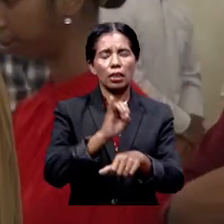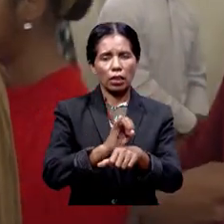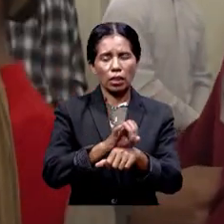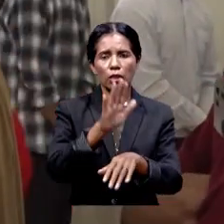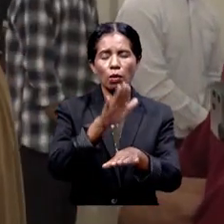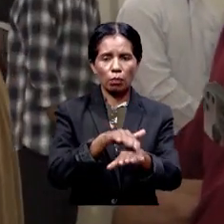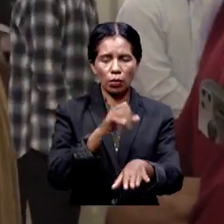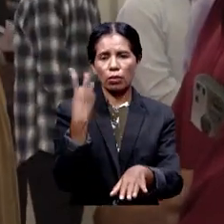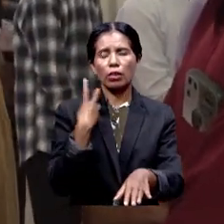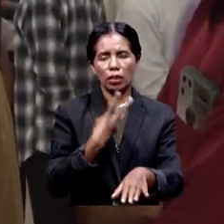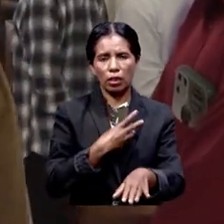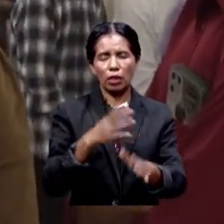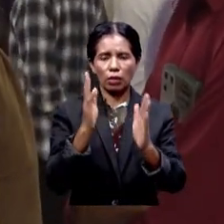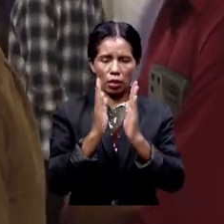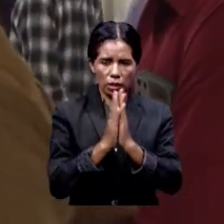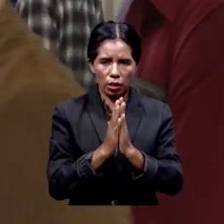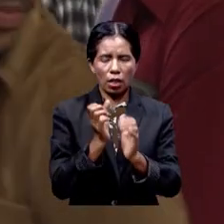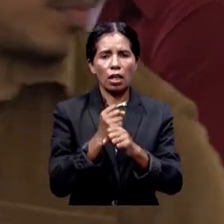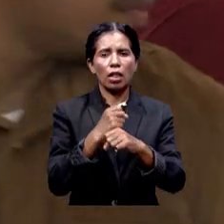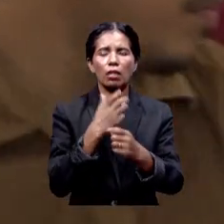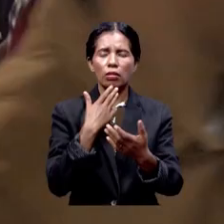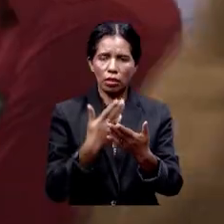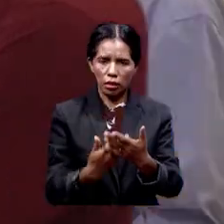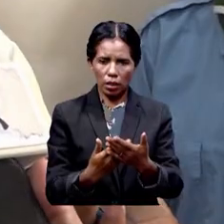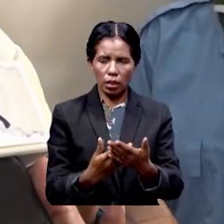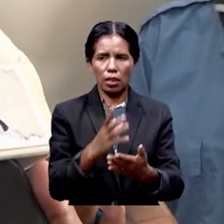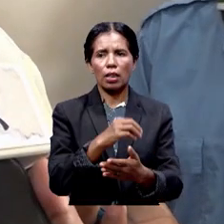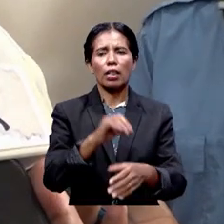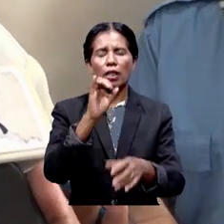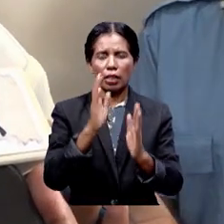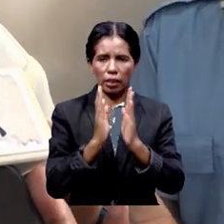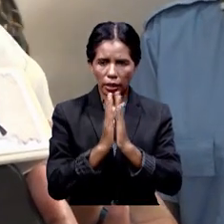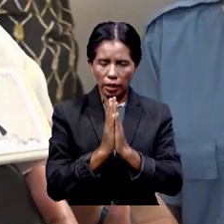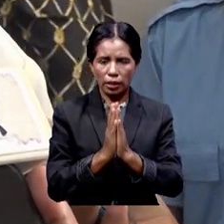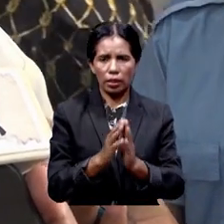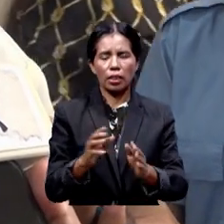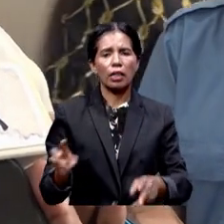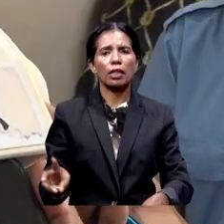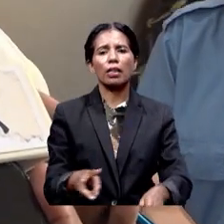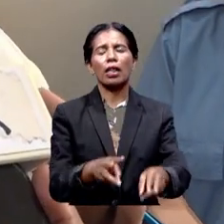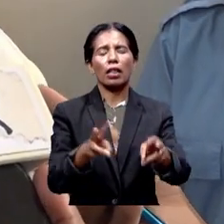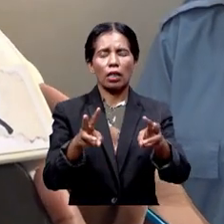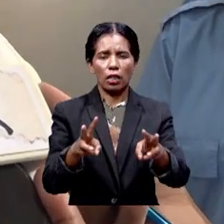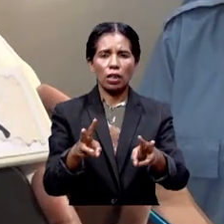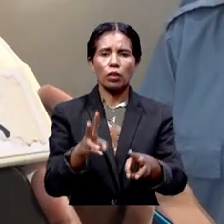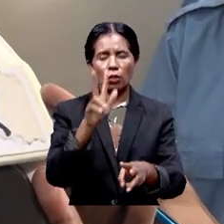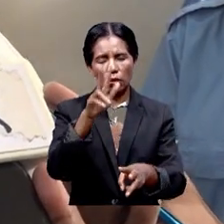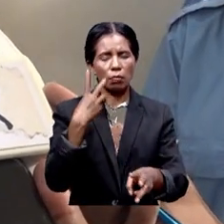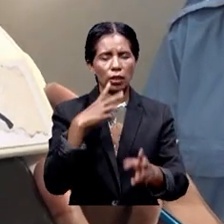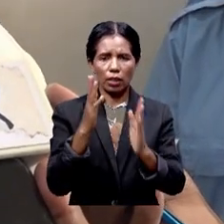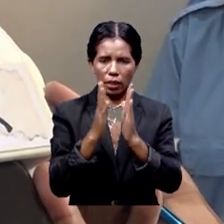tu harohan halo dia halo penitência dalan tolu baita makne hodi reza hodi halo